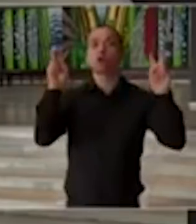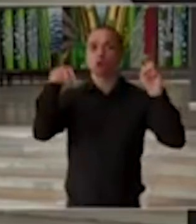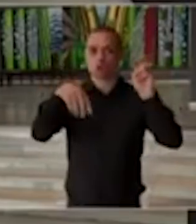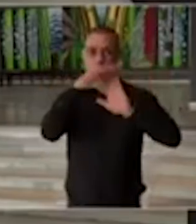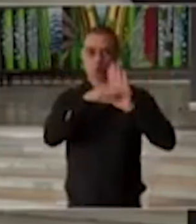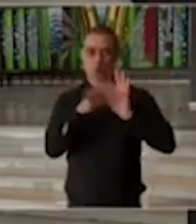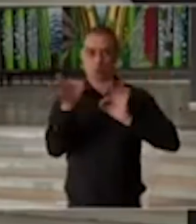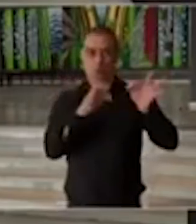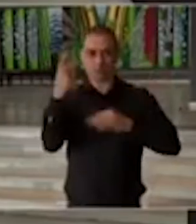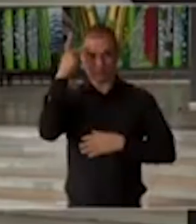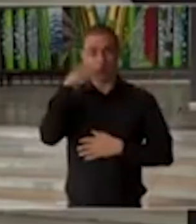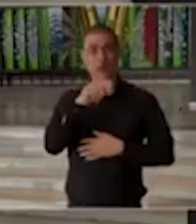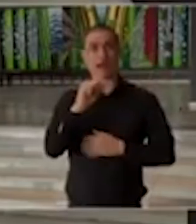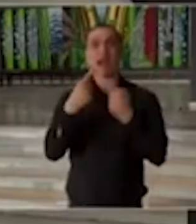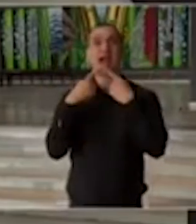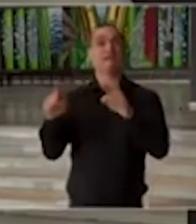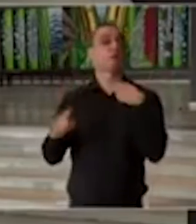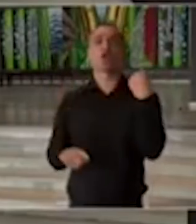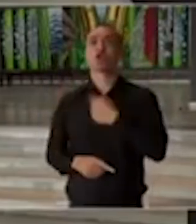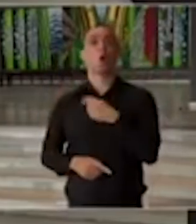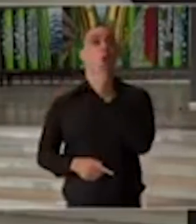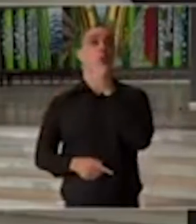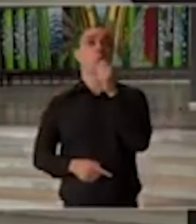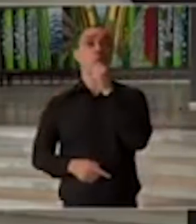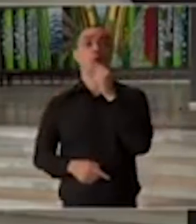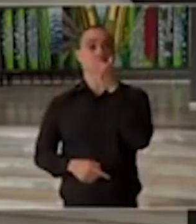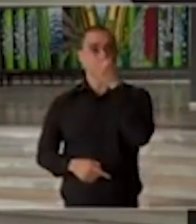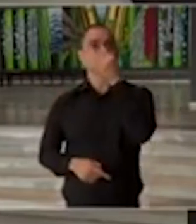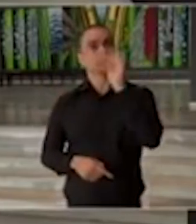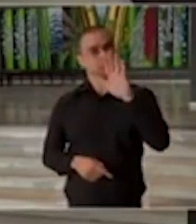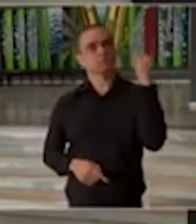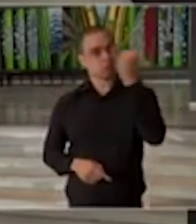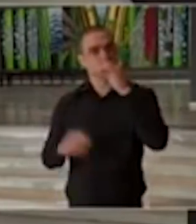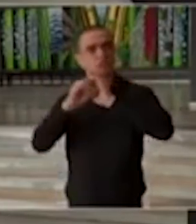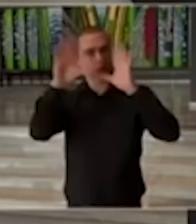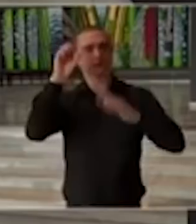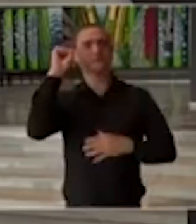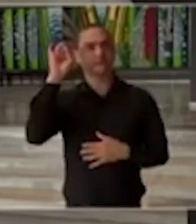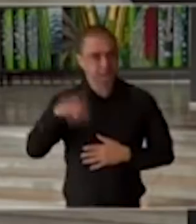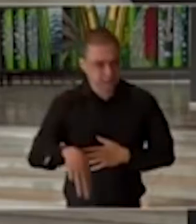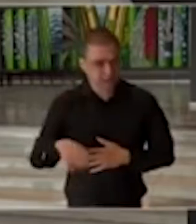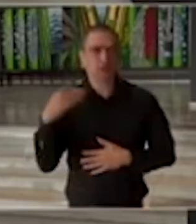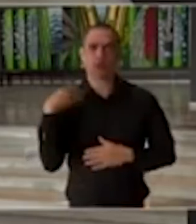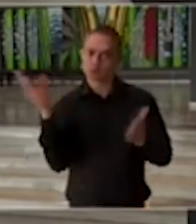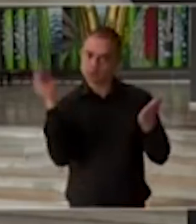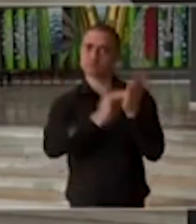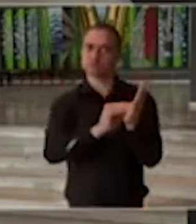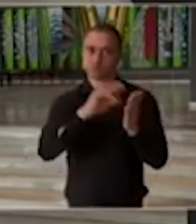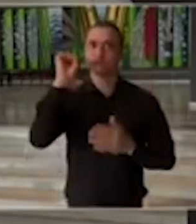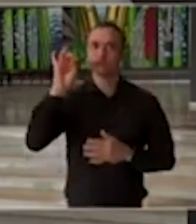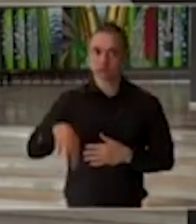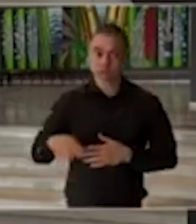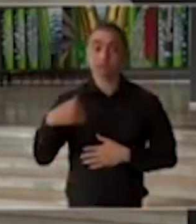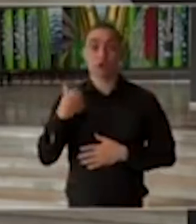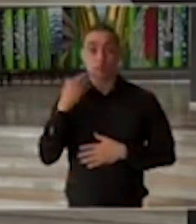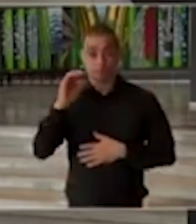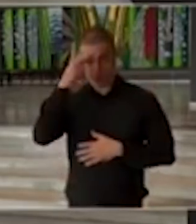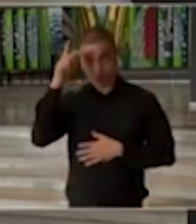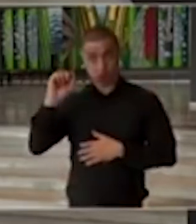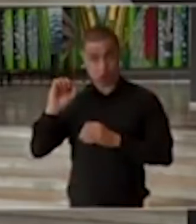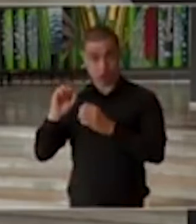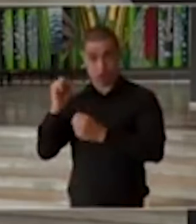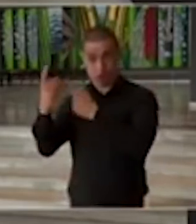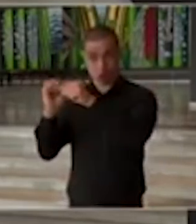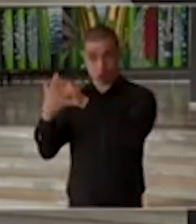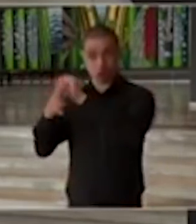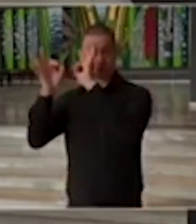São Paulo, de crítica dizendo que a gente não considerava, mas é importante esse esclarecimento, nós consideramos. Então, nós usamos casos